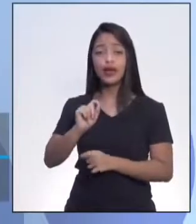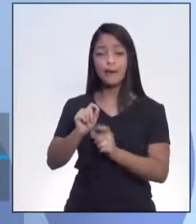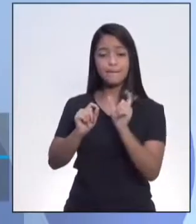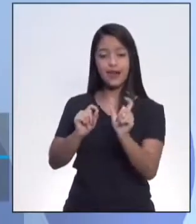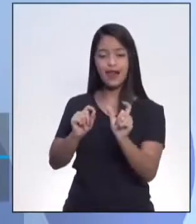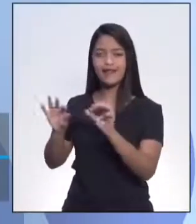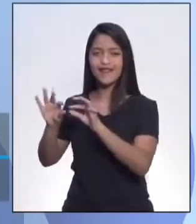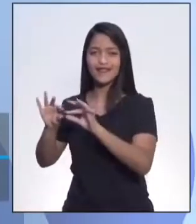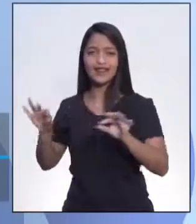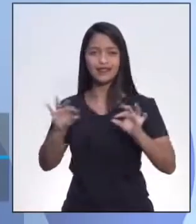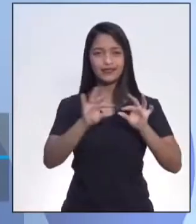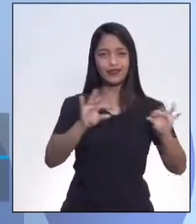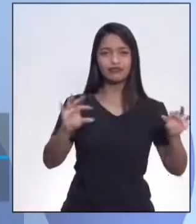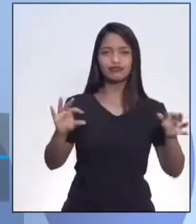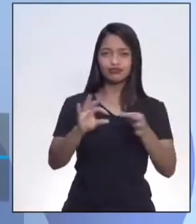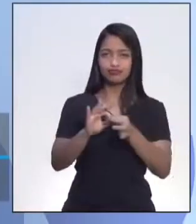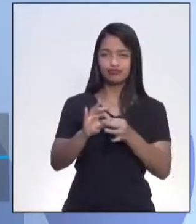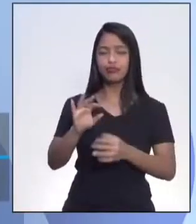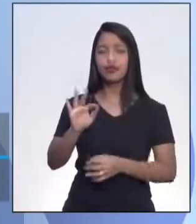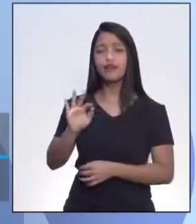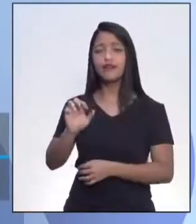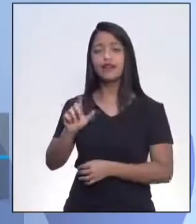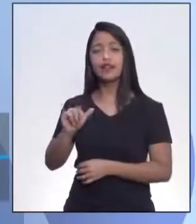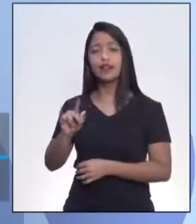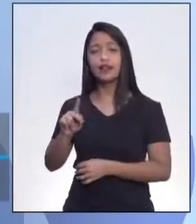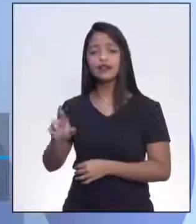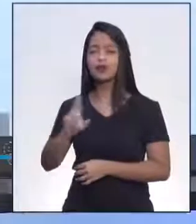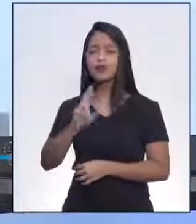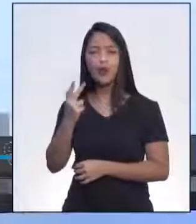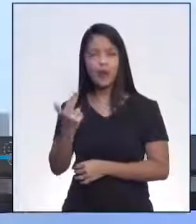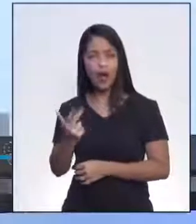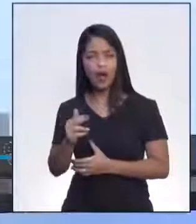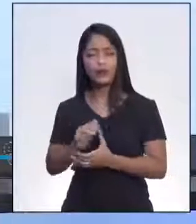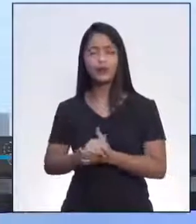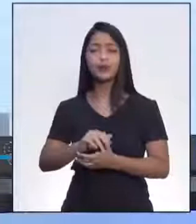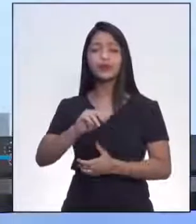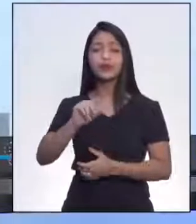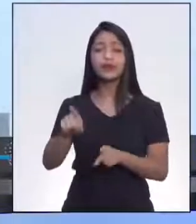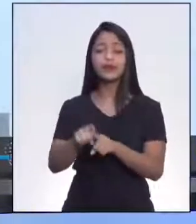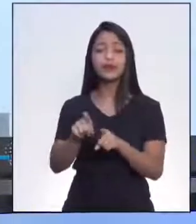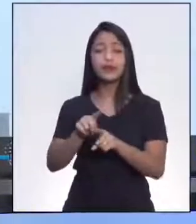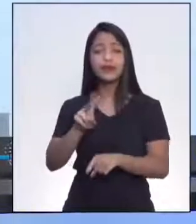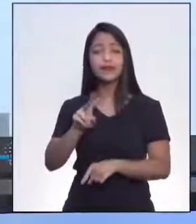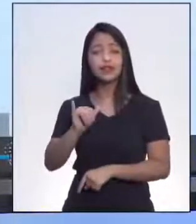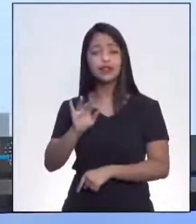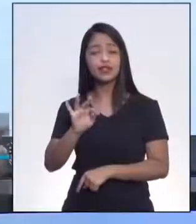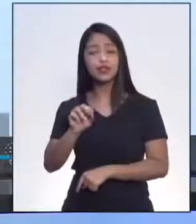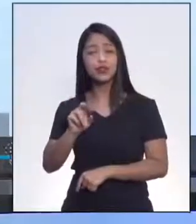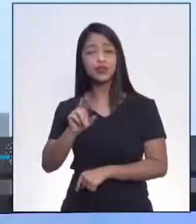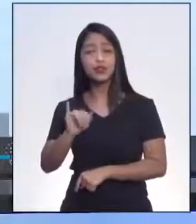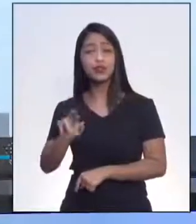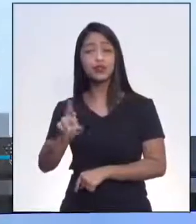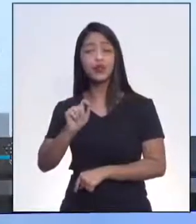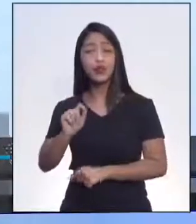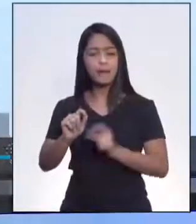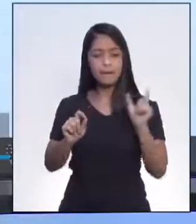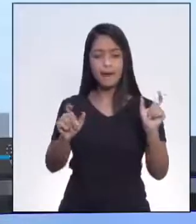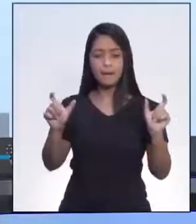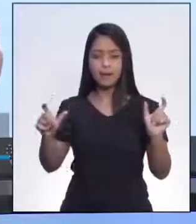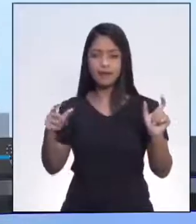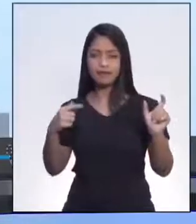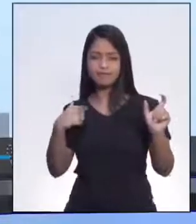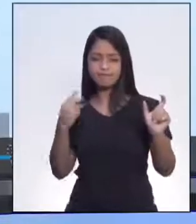duas frases. E a Vitória, palavras que se conectam a outras palavras. Bem legal. Então, vocês lembraram que são link words, né? E aqui eu vou dar